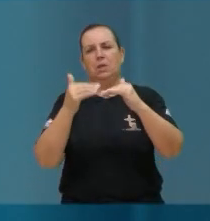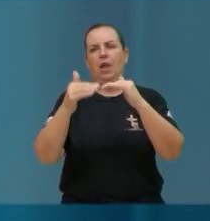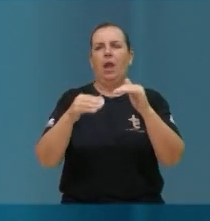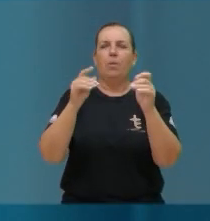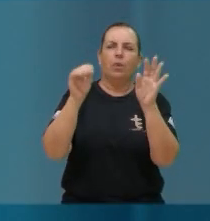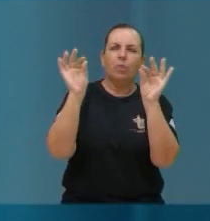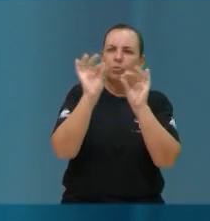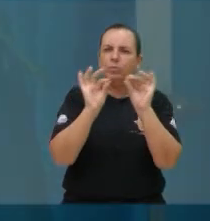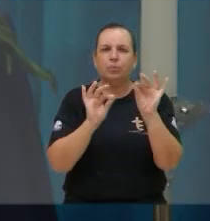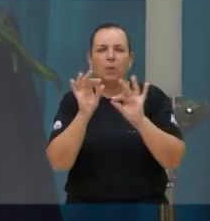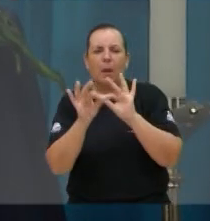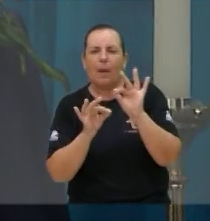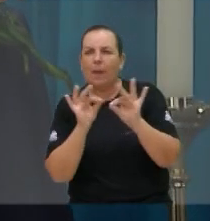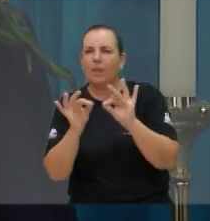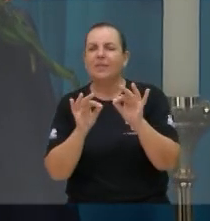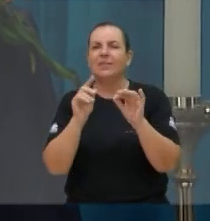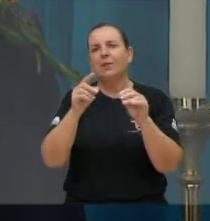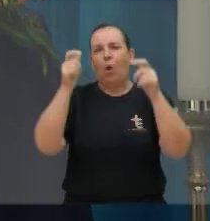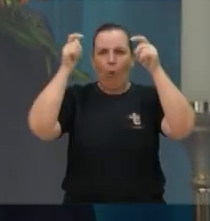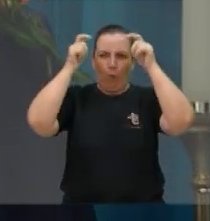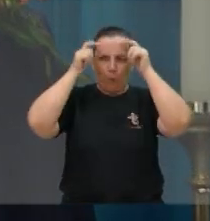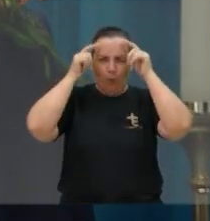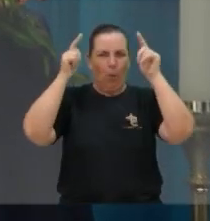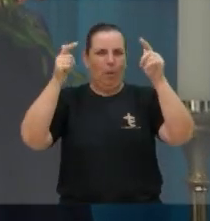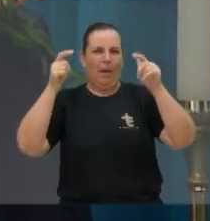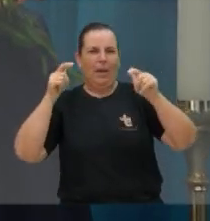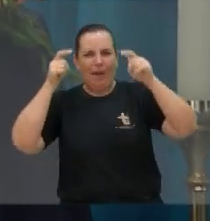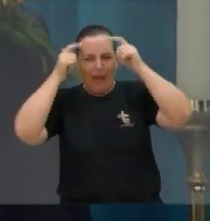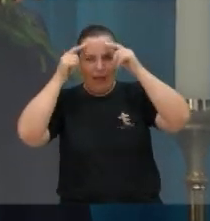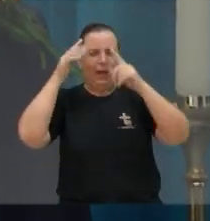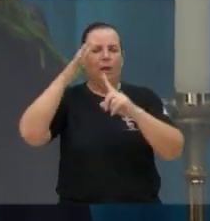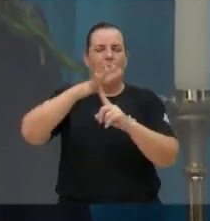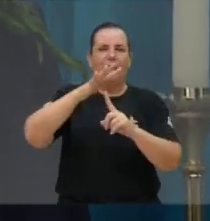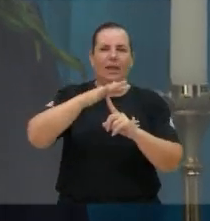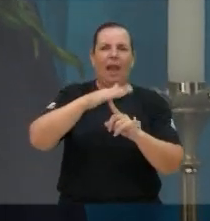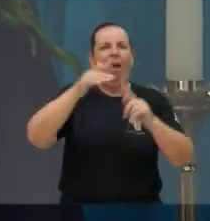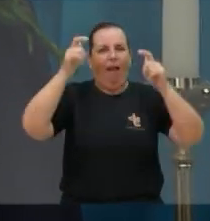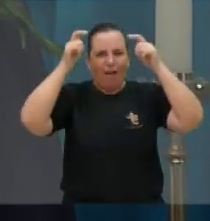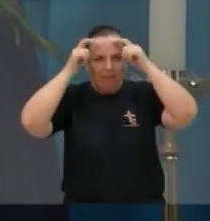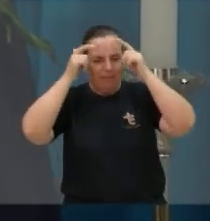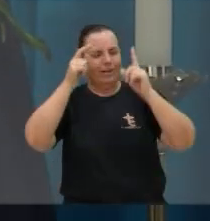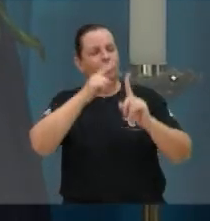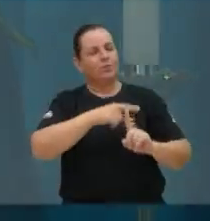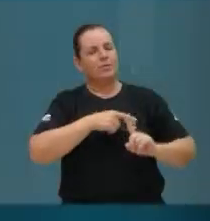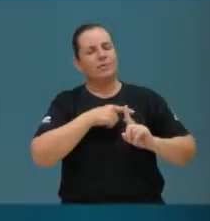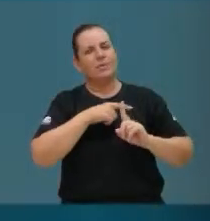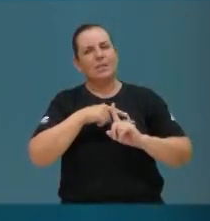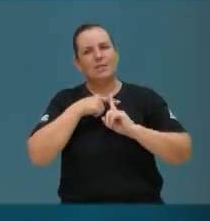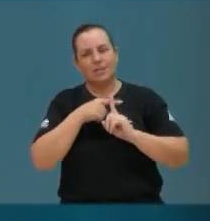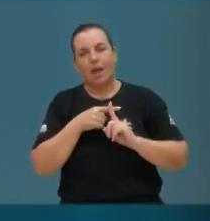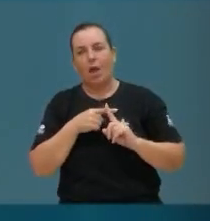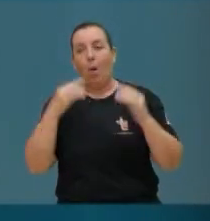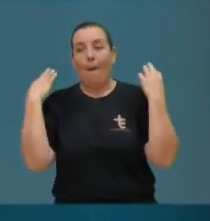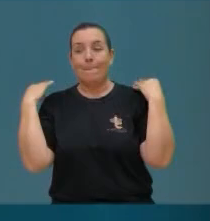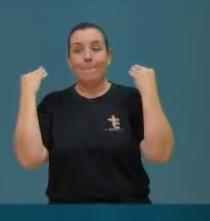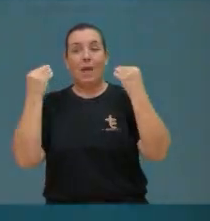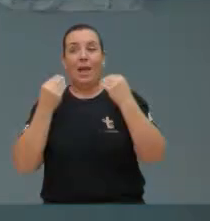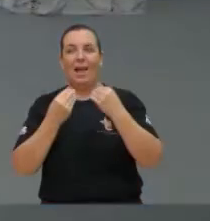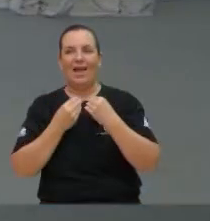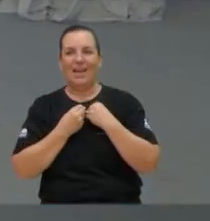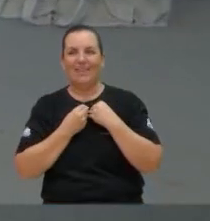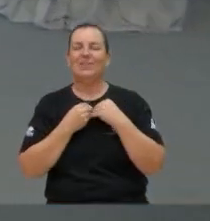porque ela é a rainha do Paraná, a rainha dos cristãos, ganhou mantos bonitos para que ela